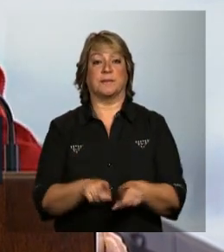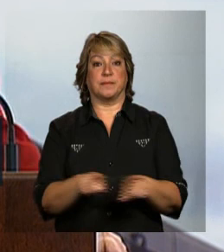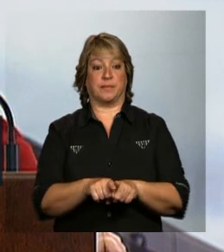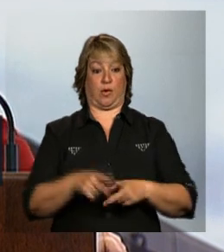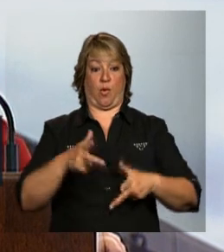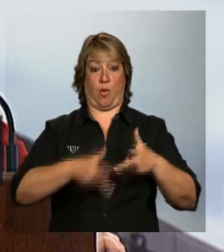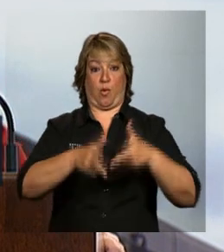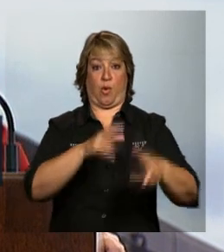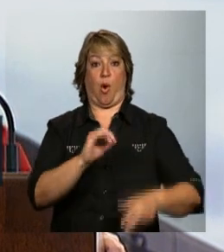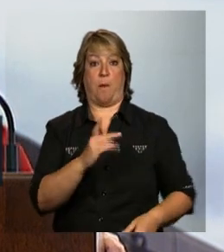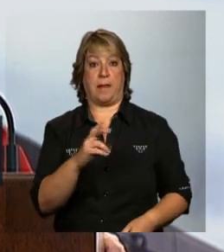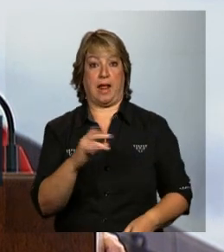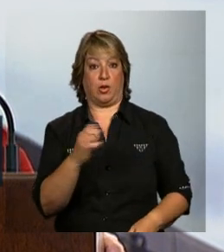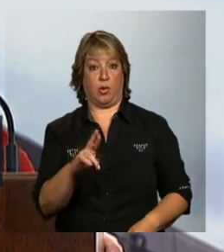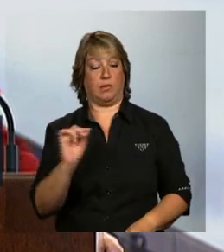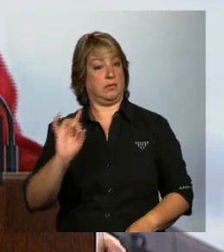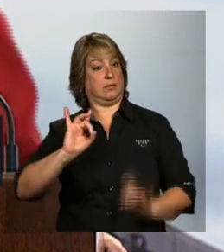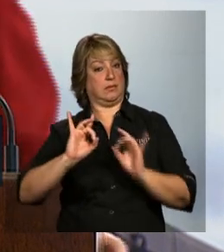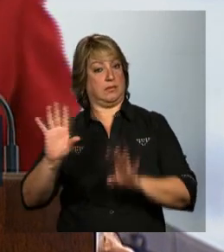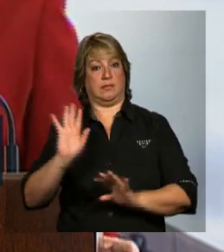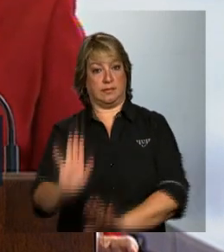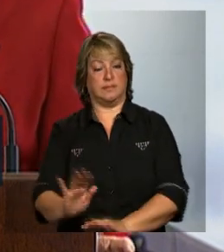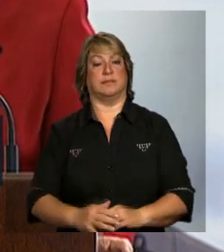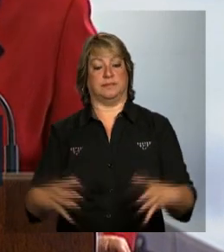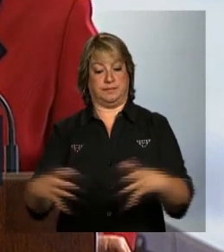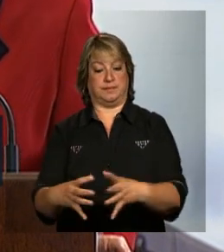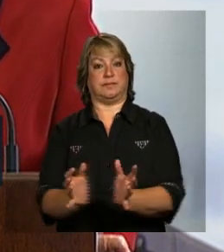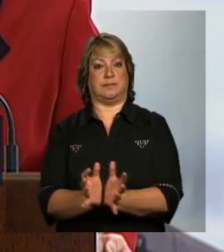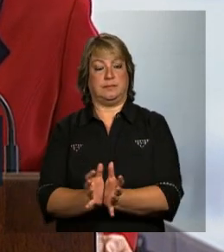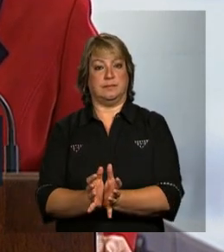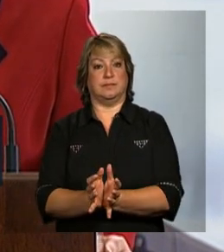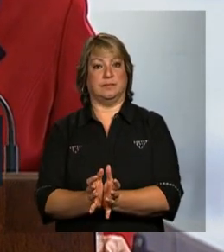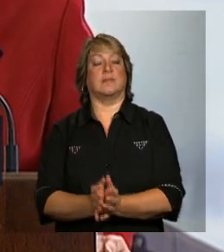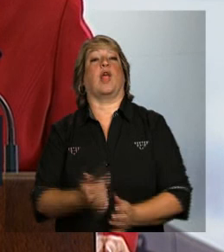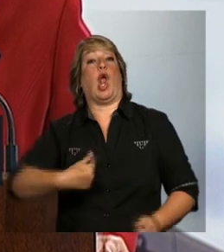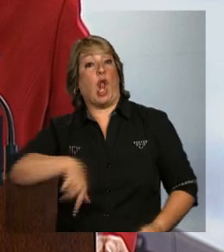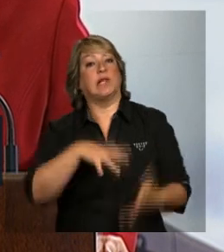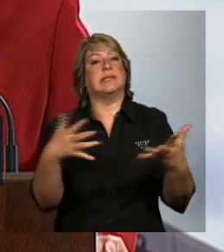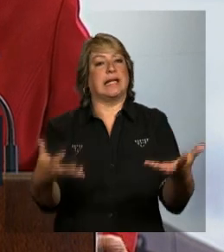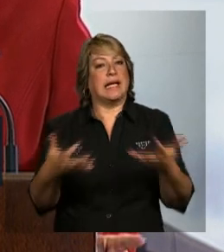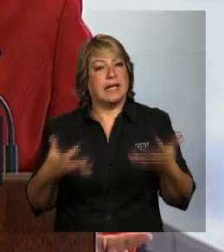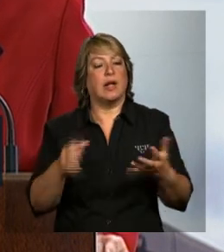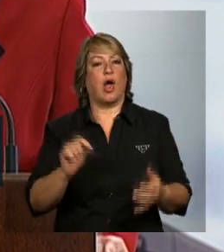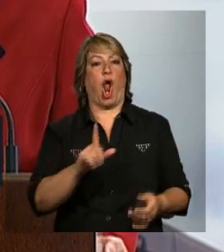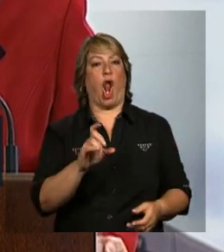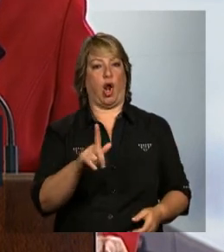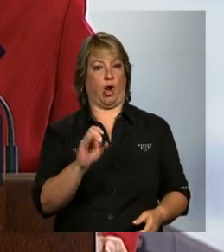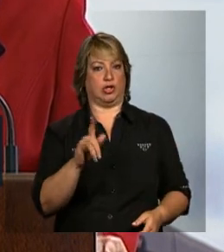Ferroviário independente e o que nós queremos é uma logística competitiva